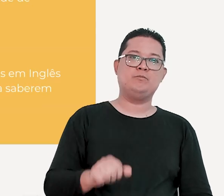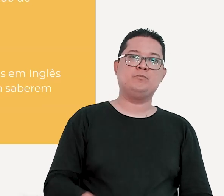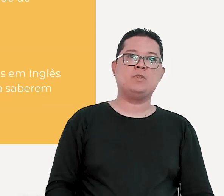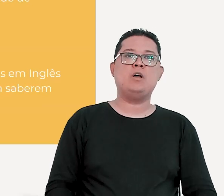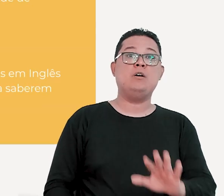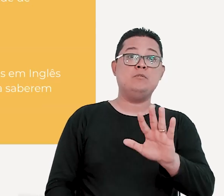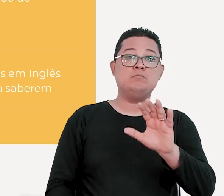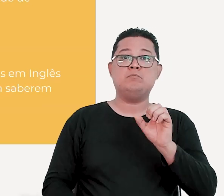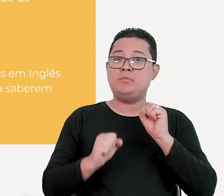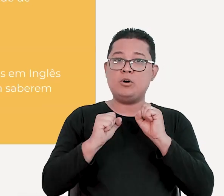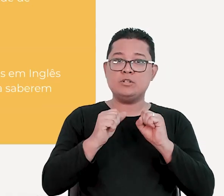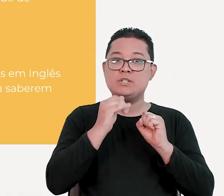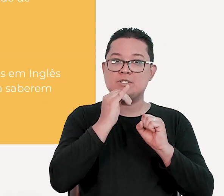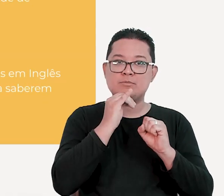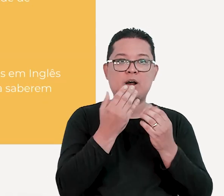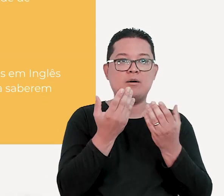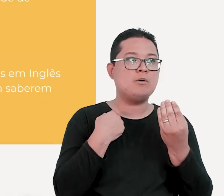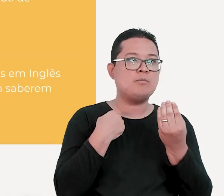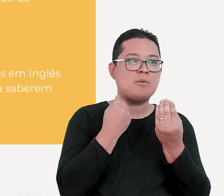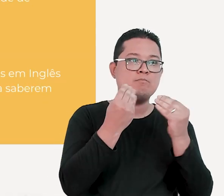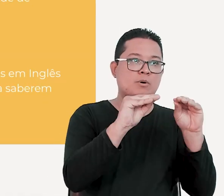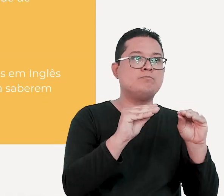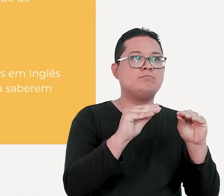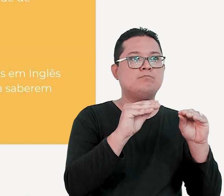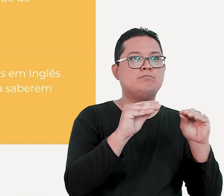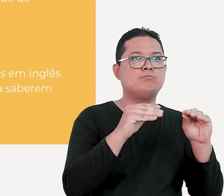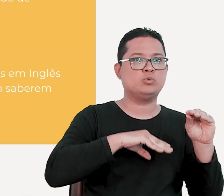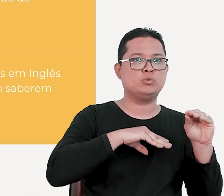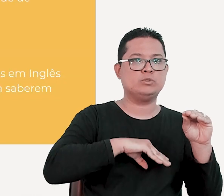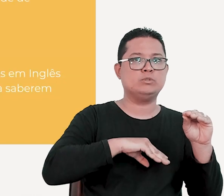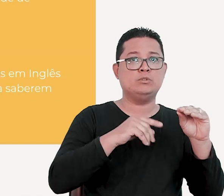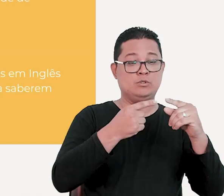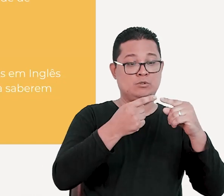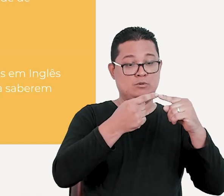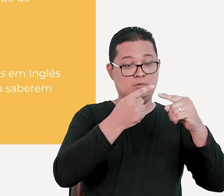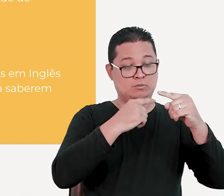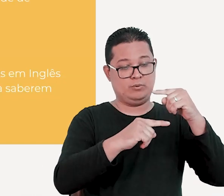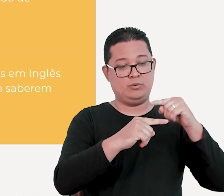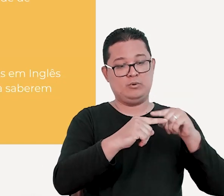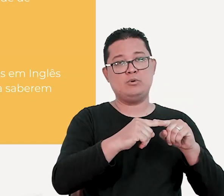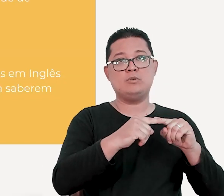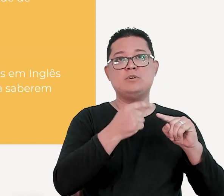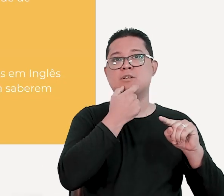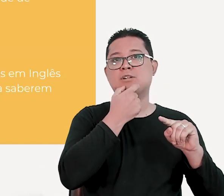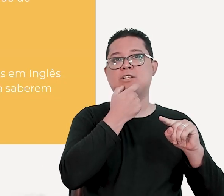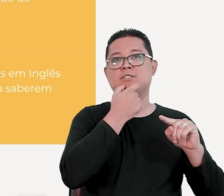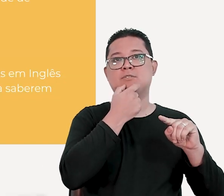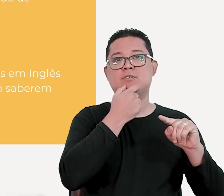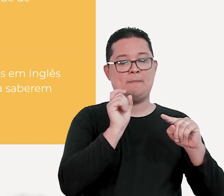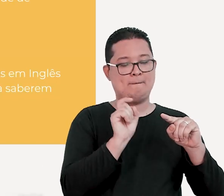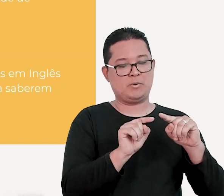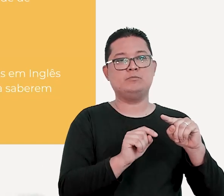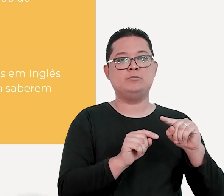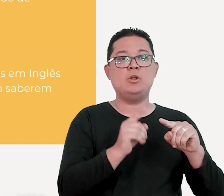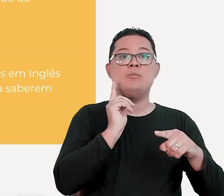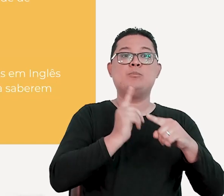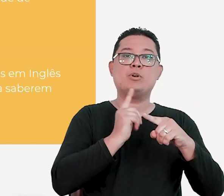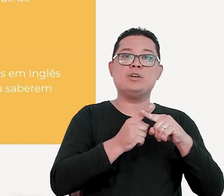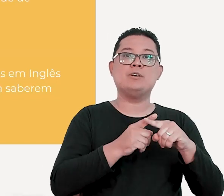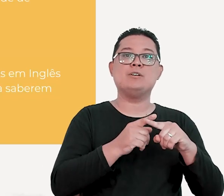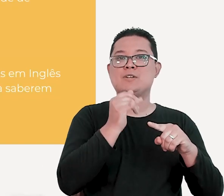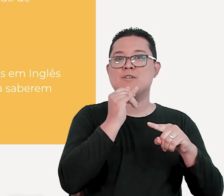coloca embaixo a tradução do que está dentro da tela, coloca em inglês embaixo, para eles saberem o que está escrito dentro da tela, mas toda